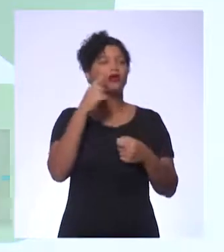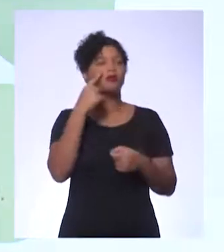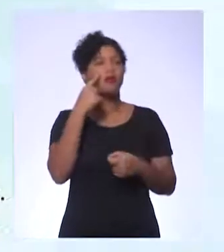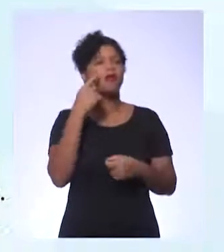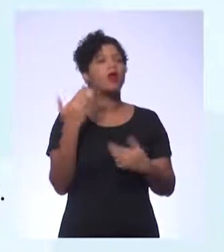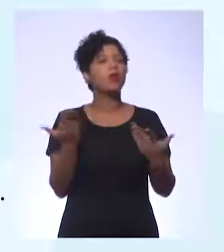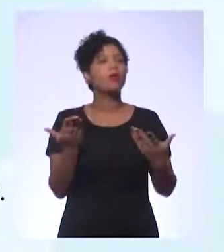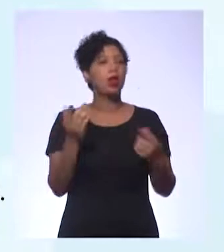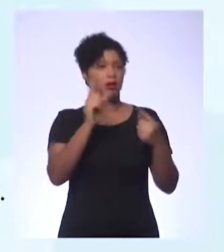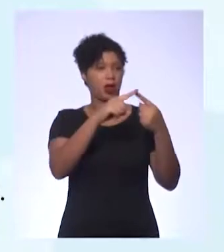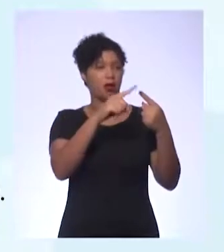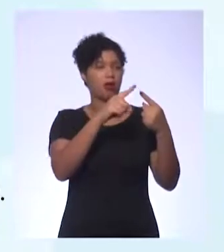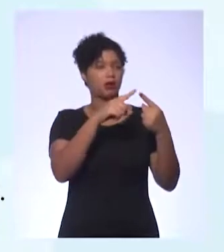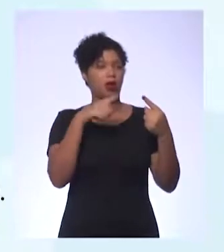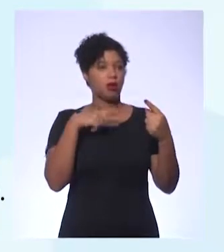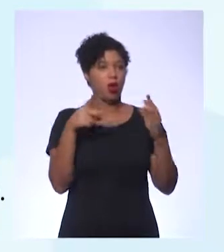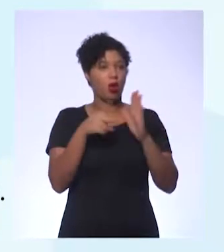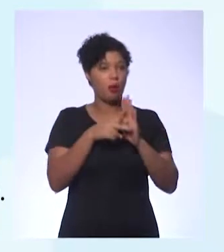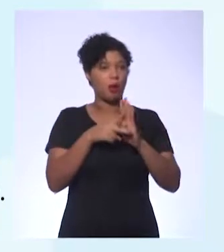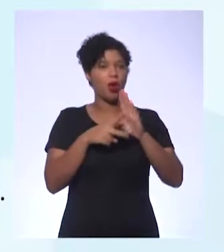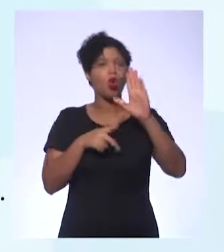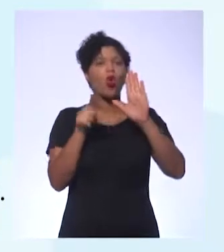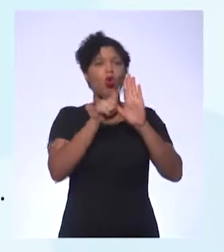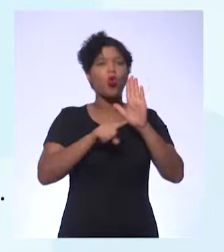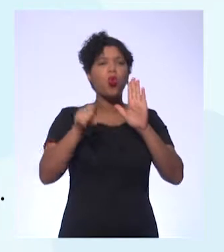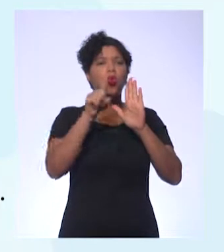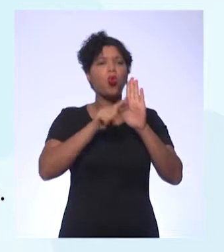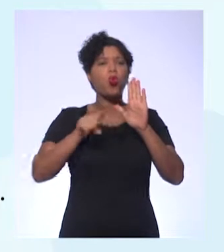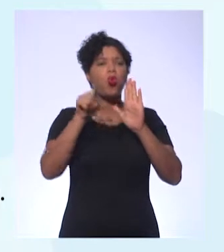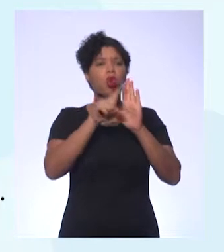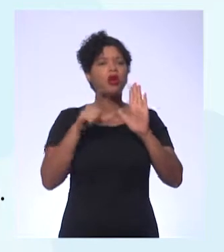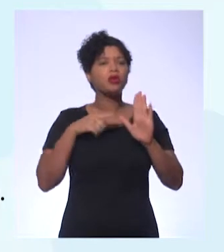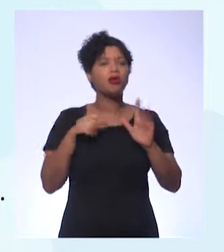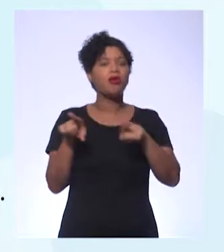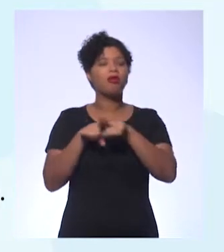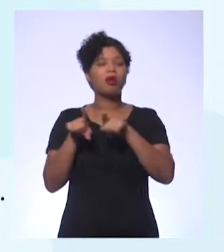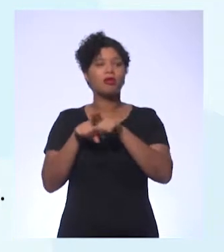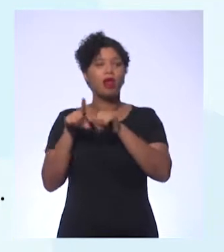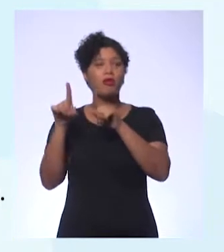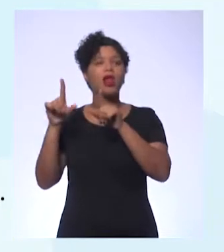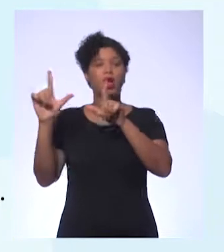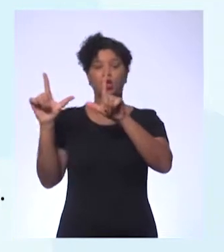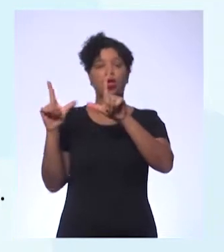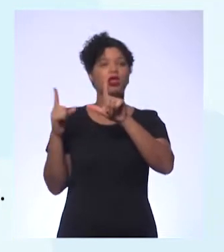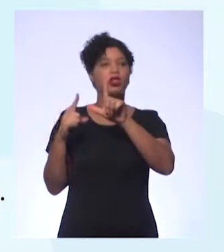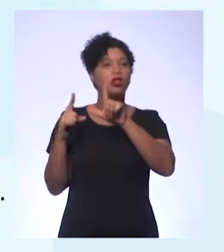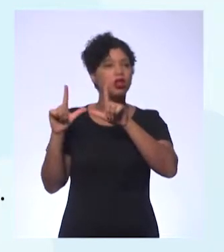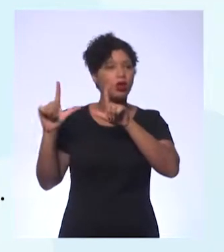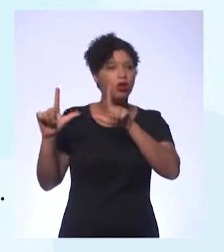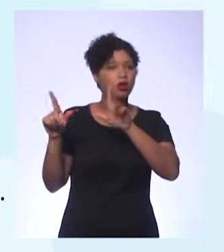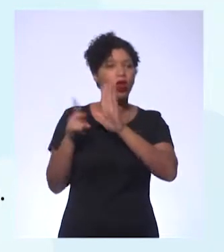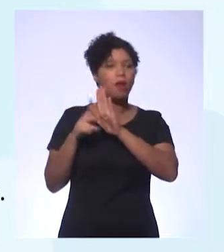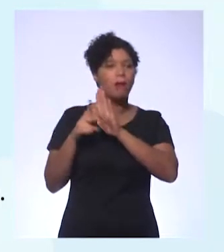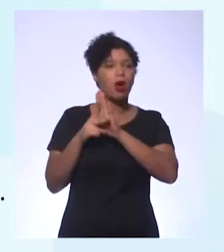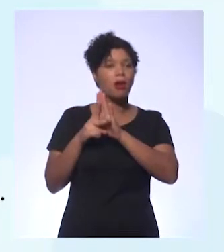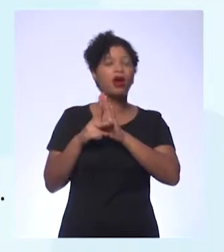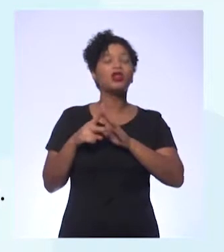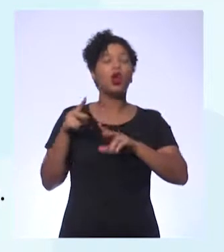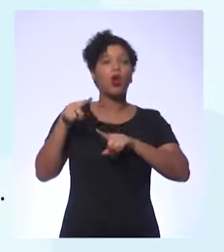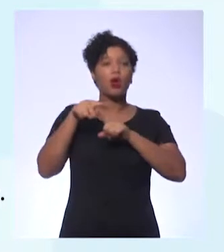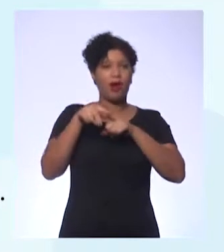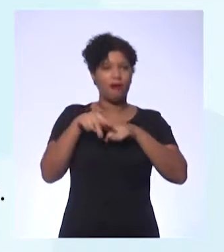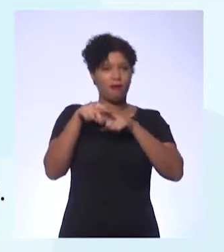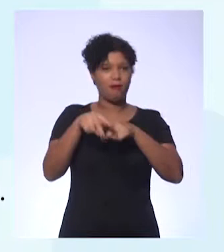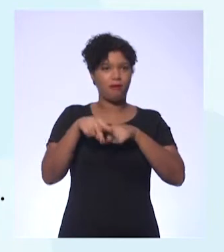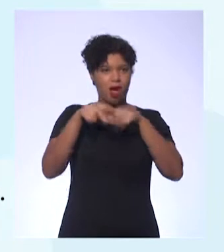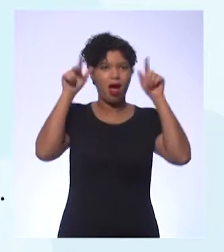novo, temos a imagem do moinho de vento, né? E essas estátuas aí, essas esculturas de dois cavaleiros,